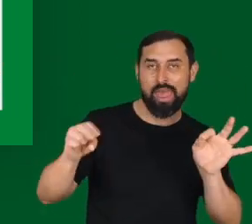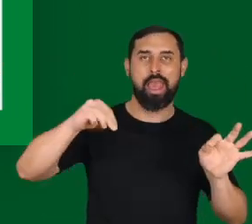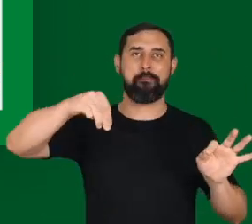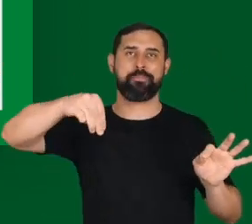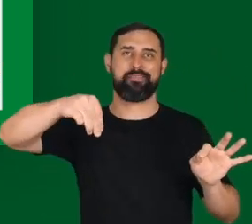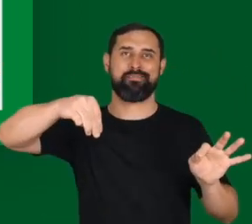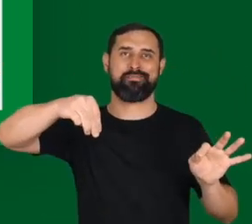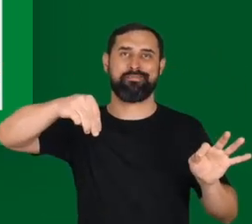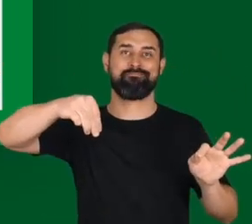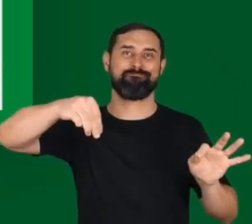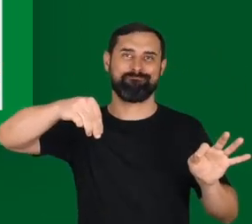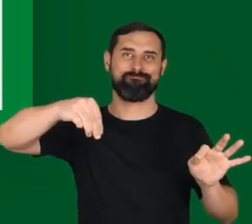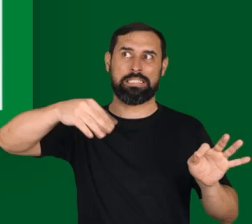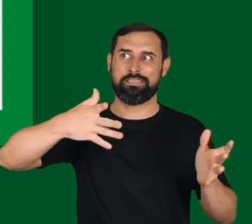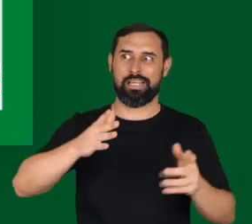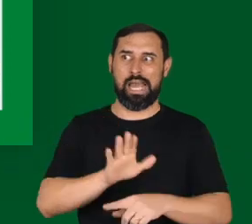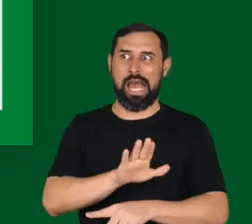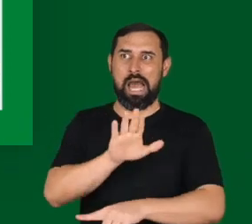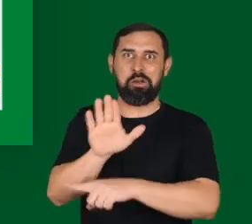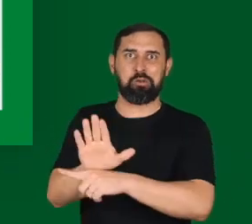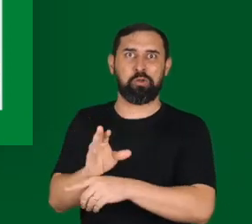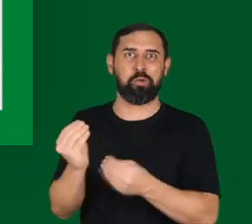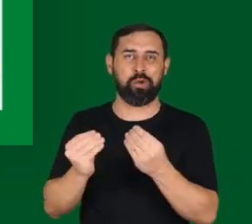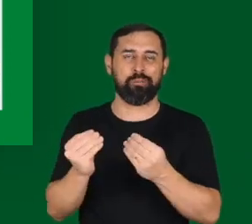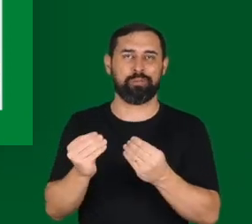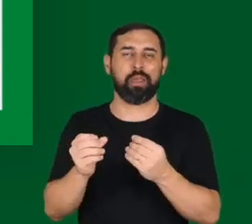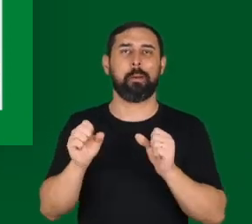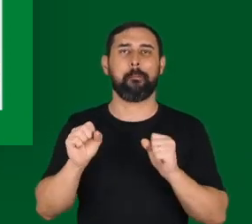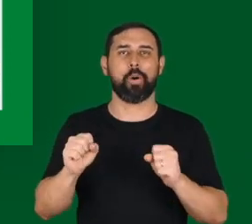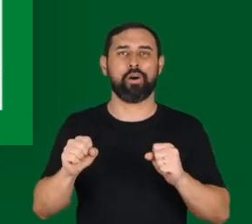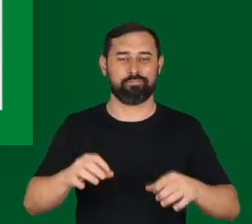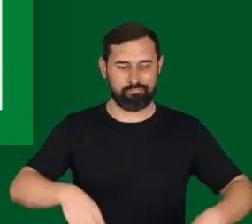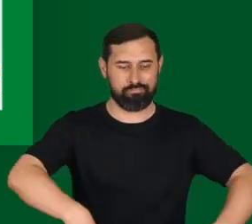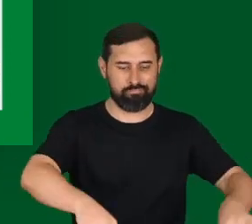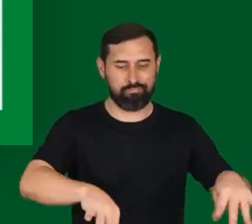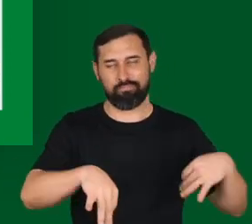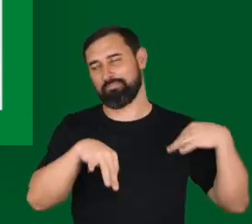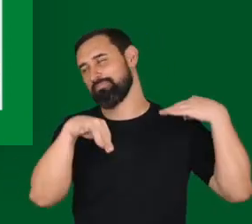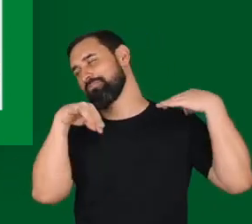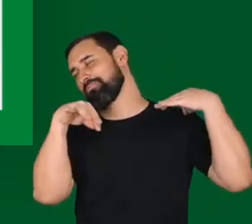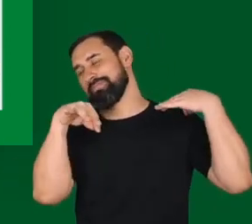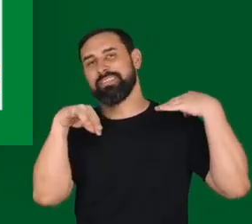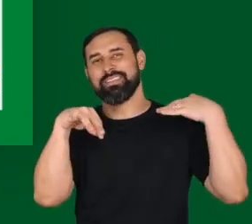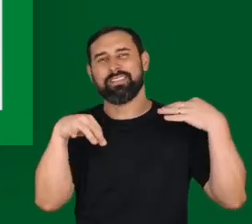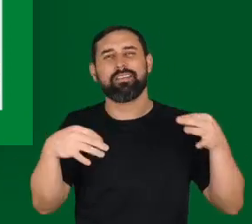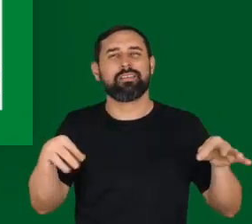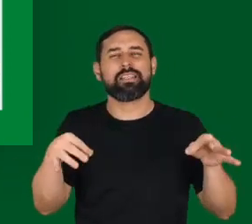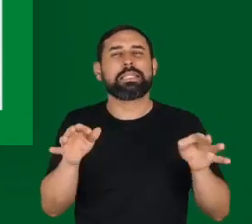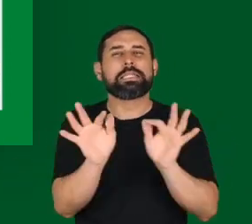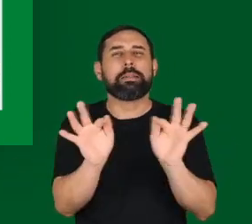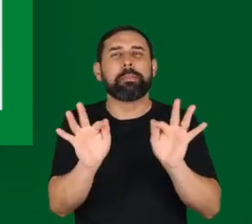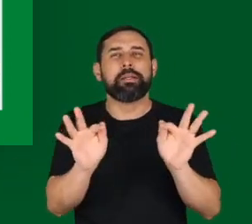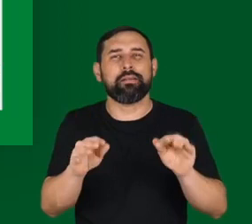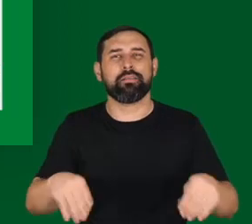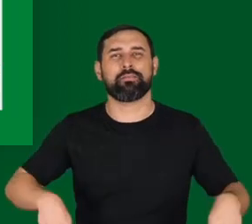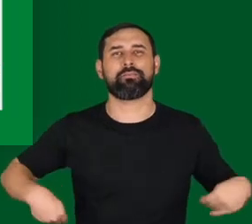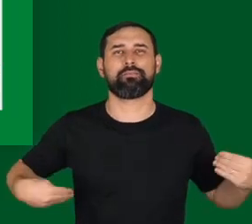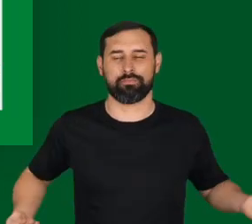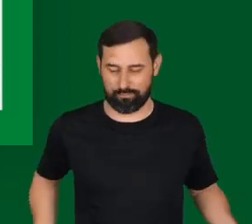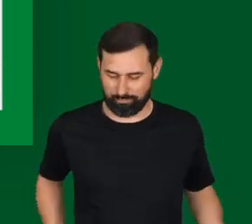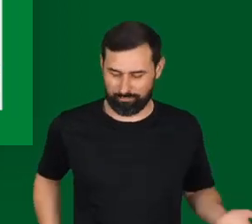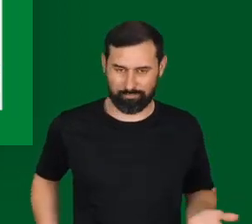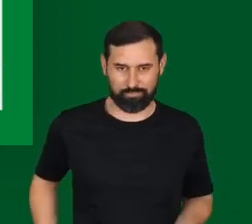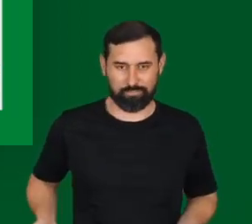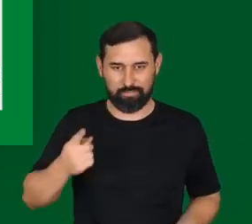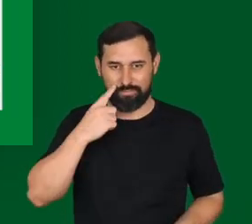M. Então, como que a gente vai fazer a estabilização dessa pelve? A gente vai utilizar um lençol, tá? De algodão, não pode ser